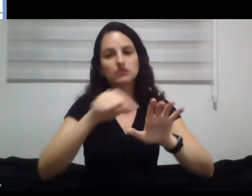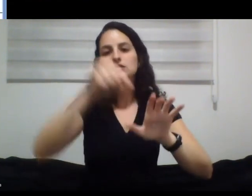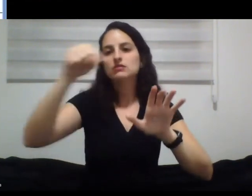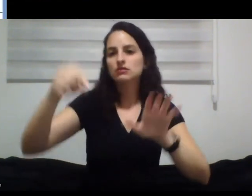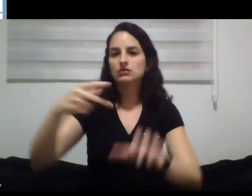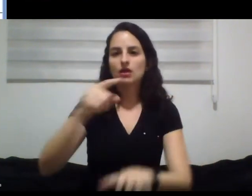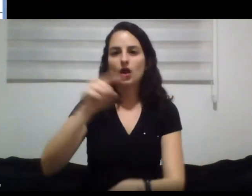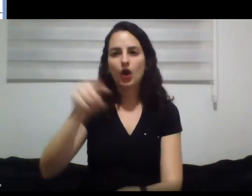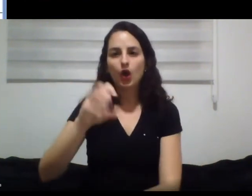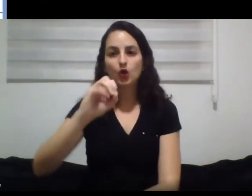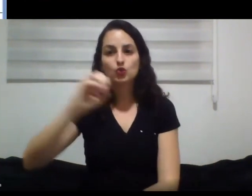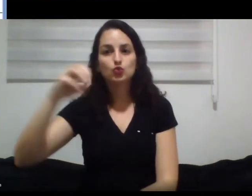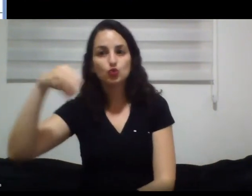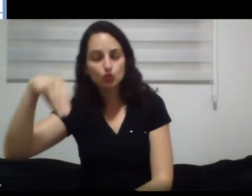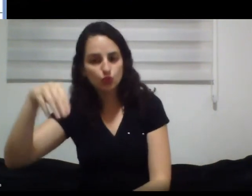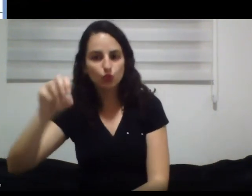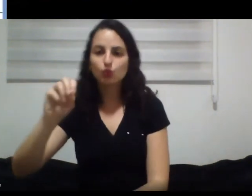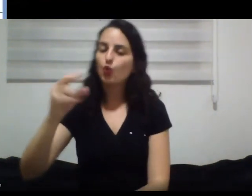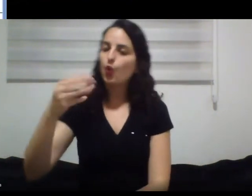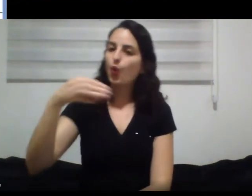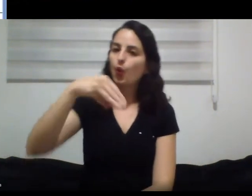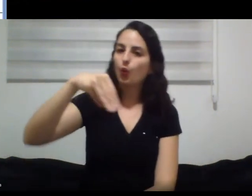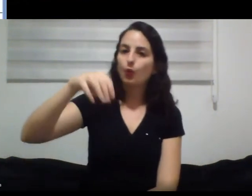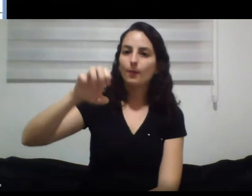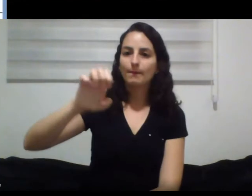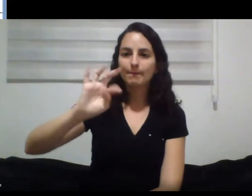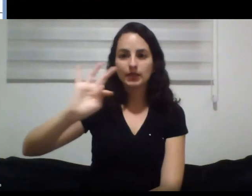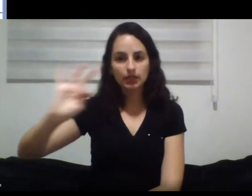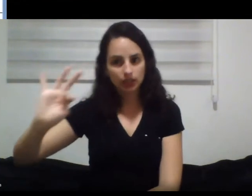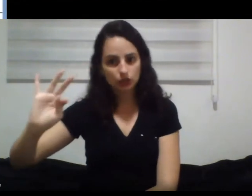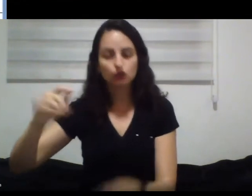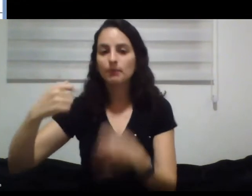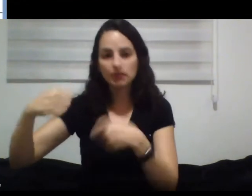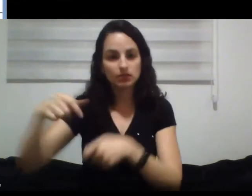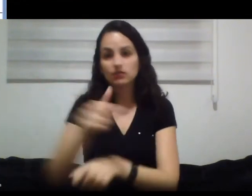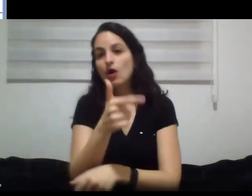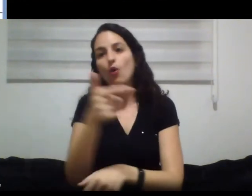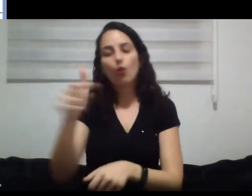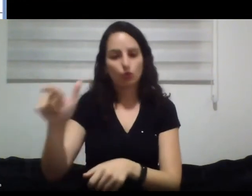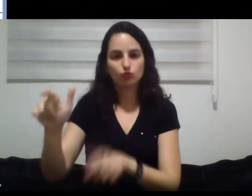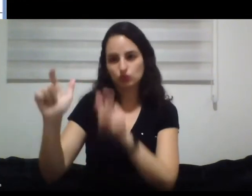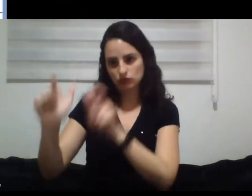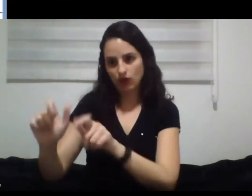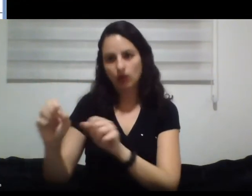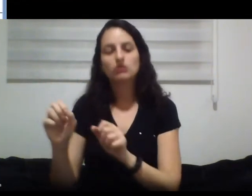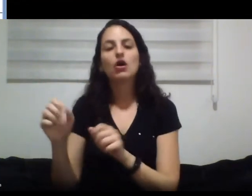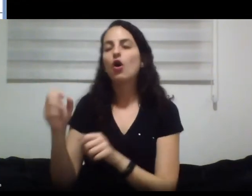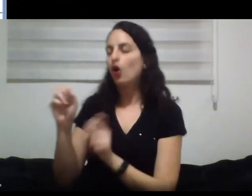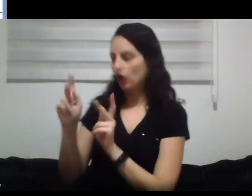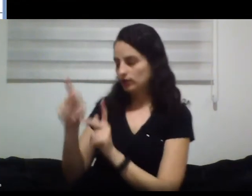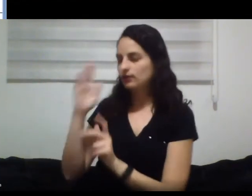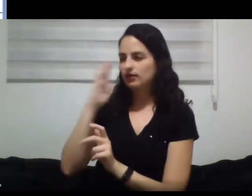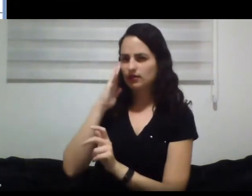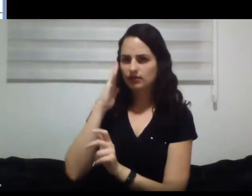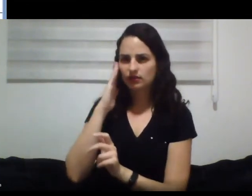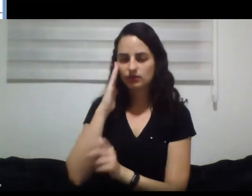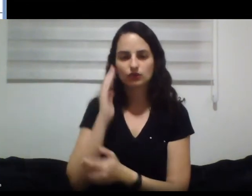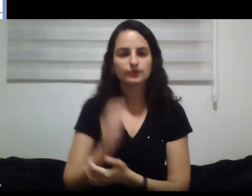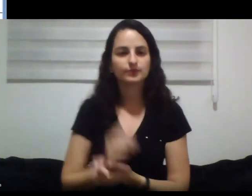sim, as atividades assíncronas. Então, é importante aí que se tenha a utilização de um ambiente virtual de aprendizagem,